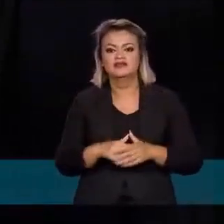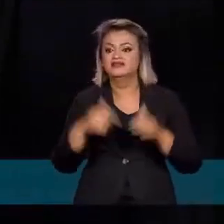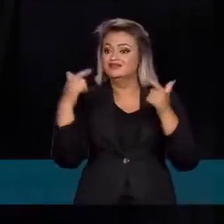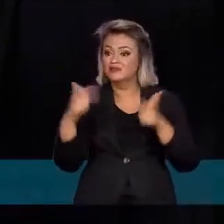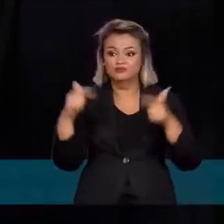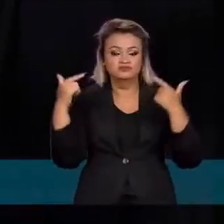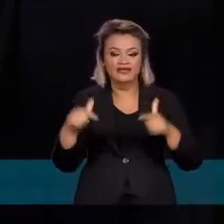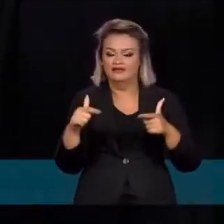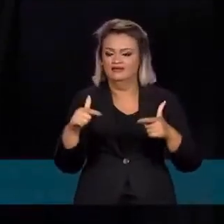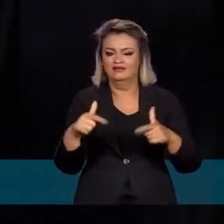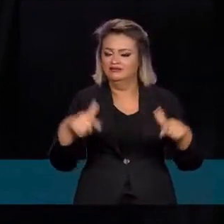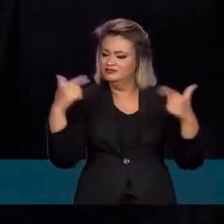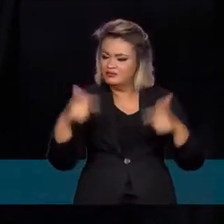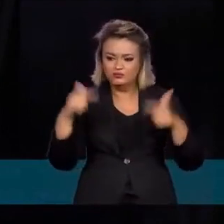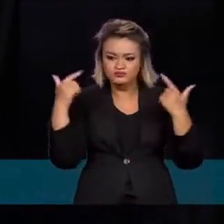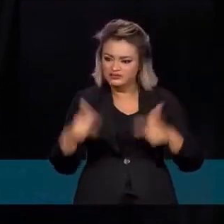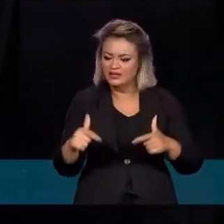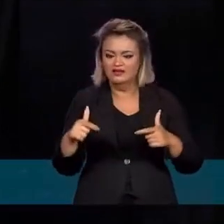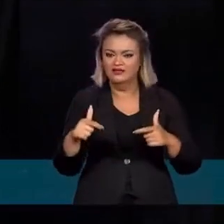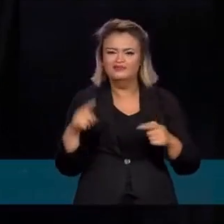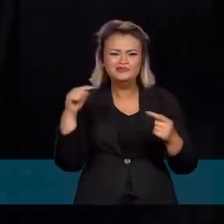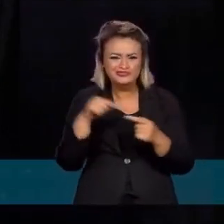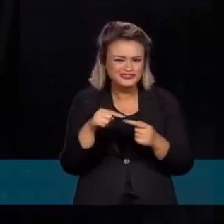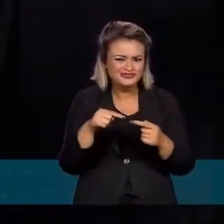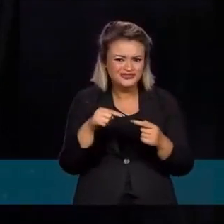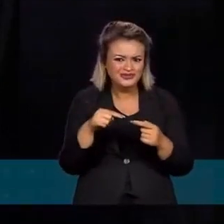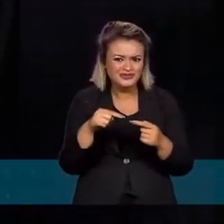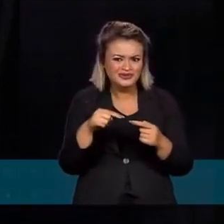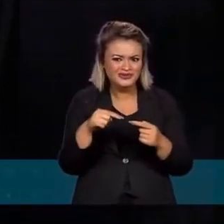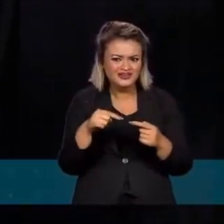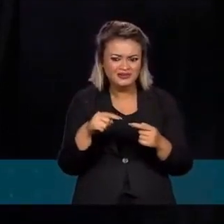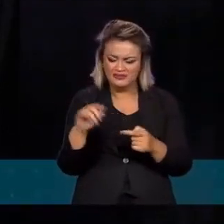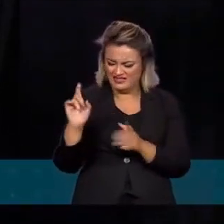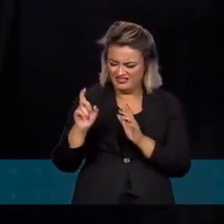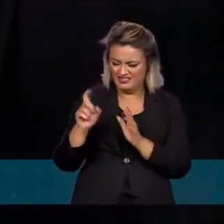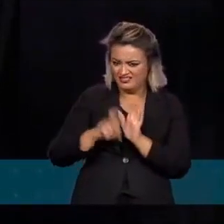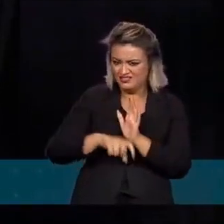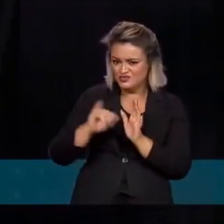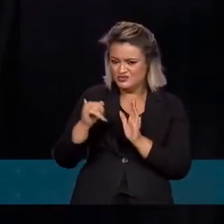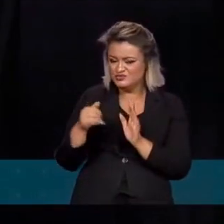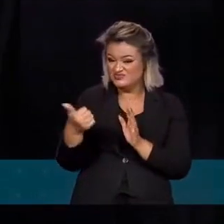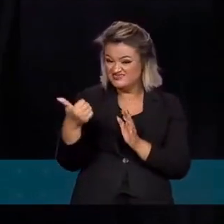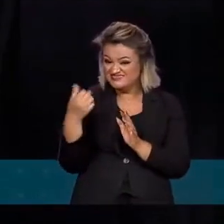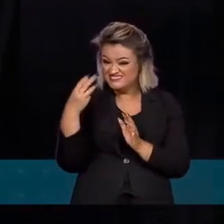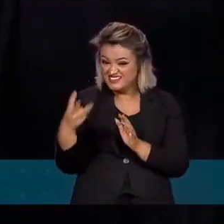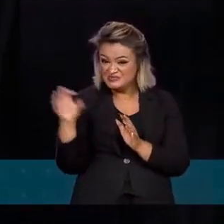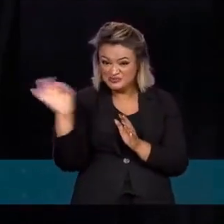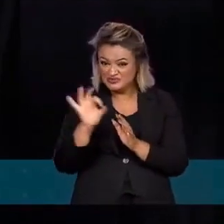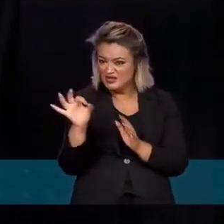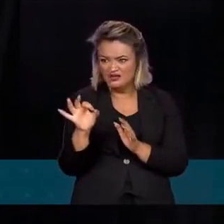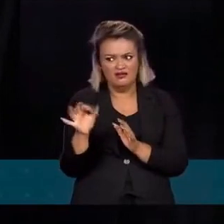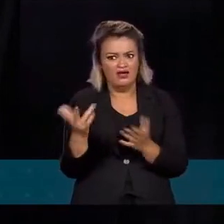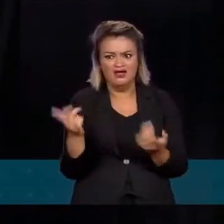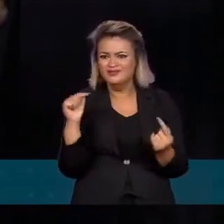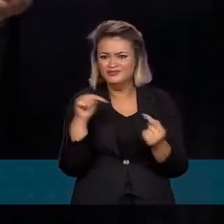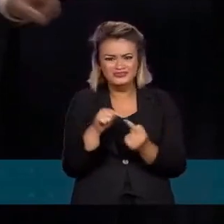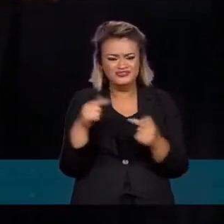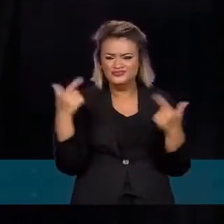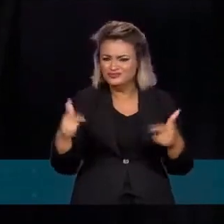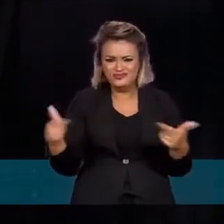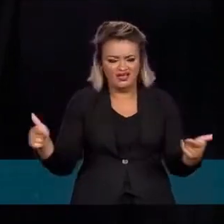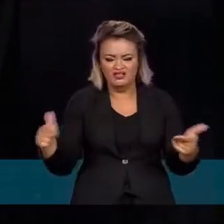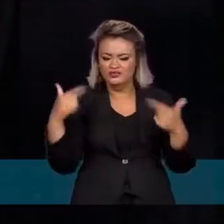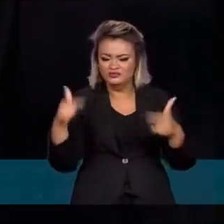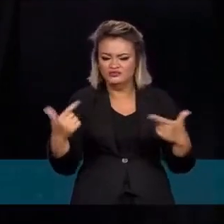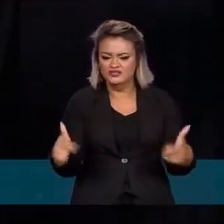nenhuma justificativa nenhuma significativa para que a taxa de juros esteja nesse momento há 13,5% é